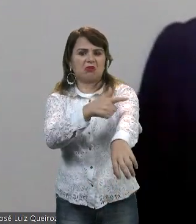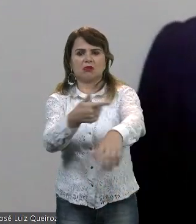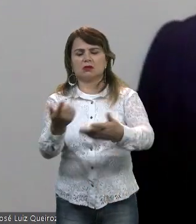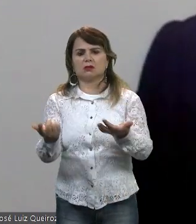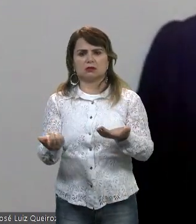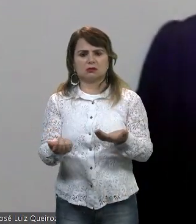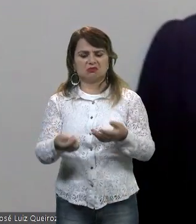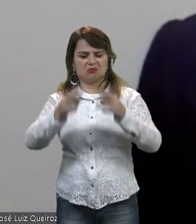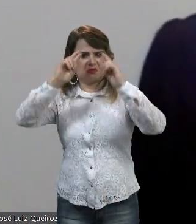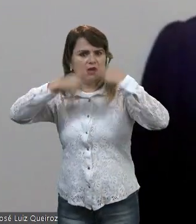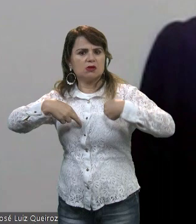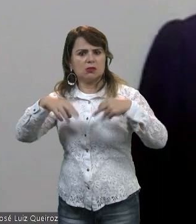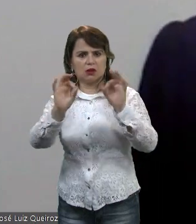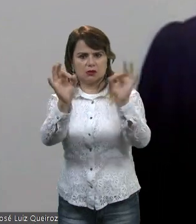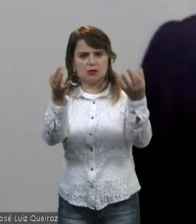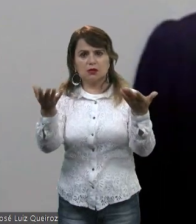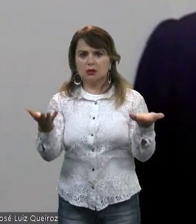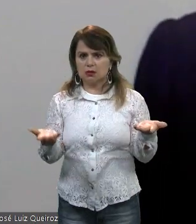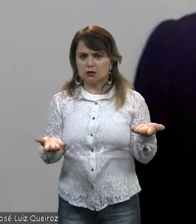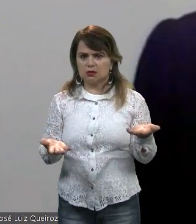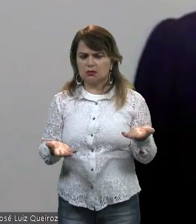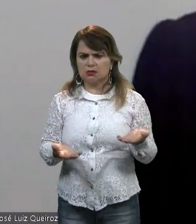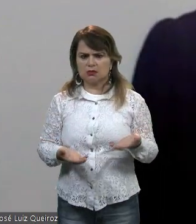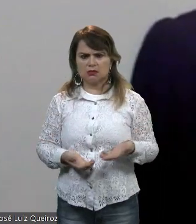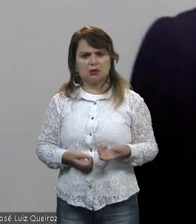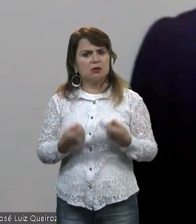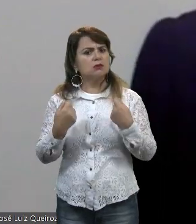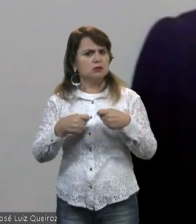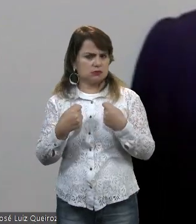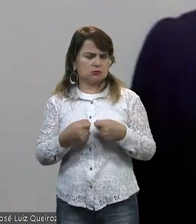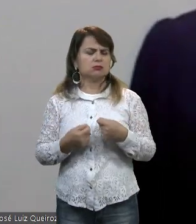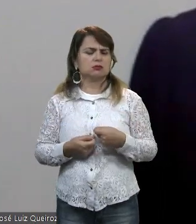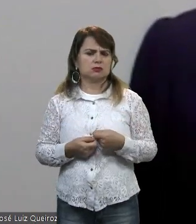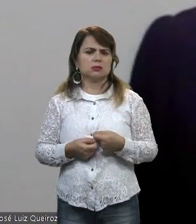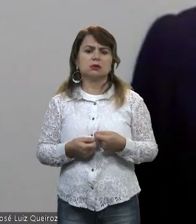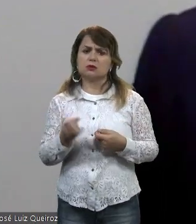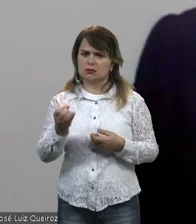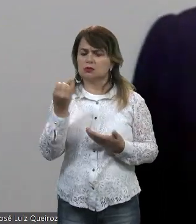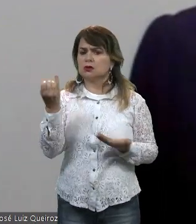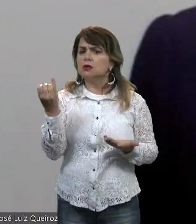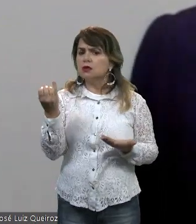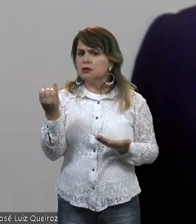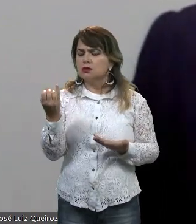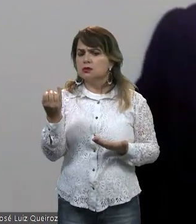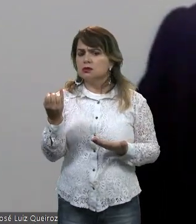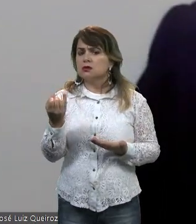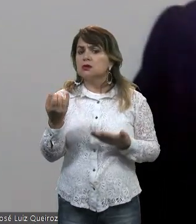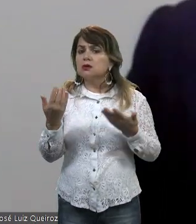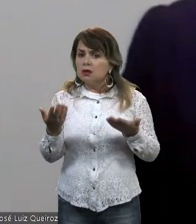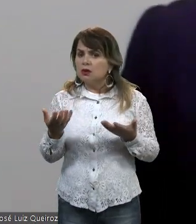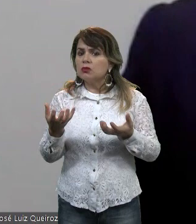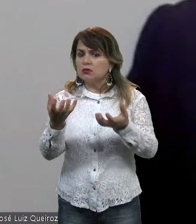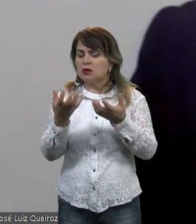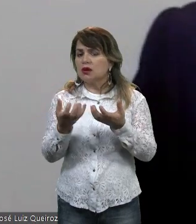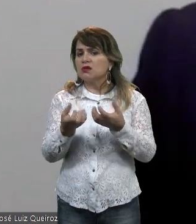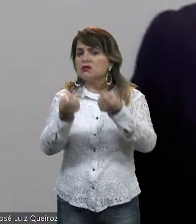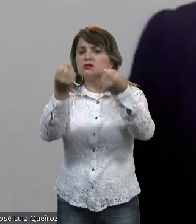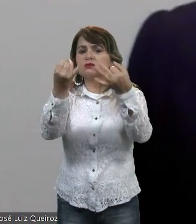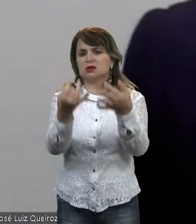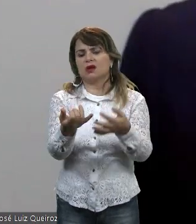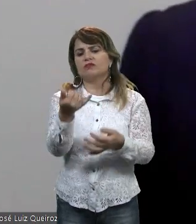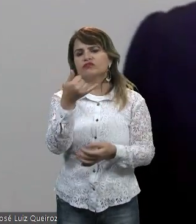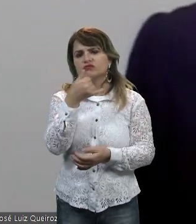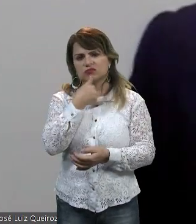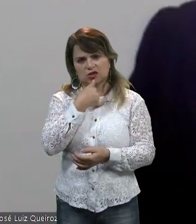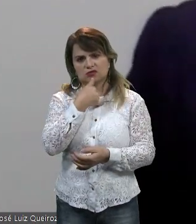a falta de respeito, a falta de cordialidade como virtude. Isso, para mim, nunca vai ser uma virtude. Então, gostaria de lamentar esse